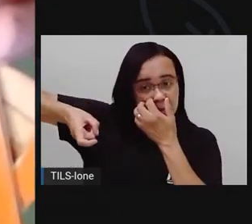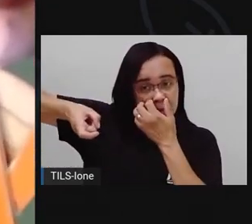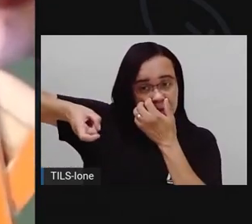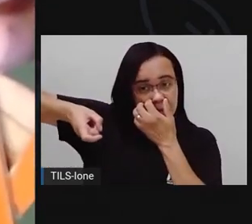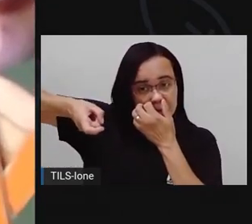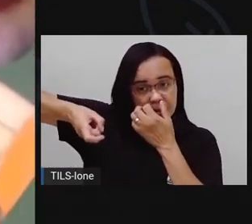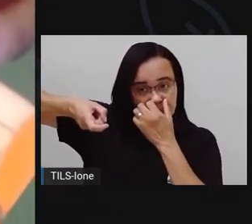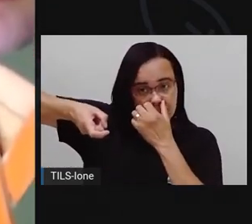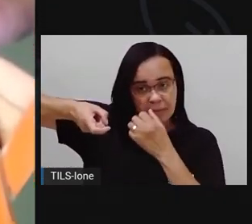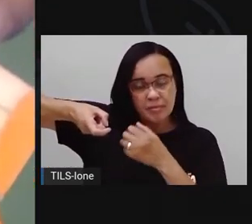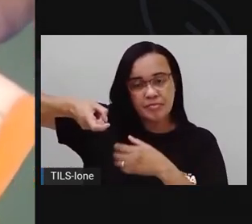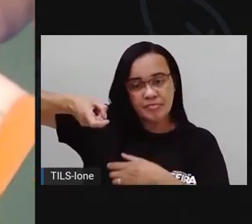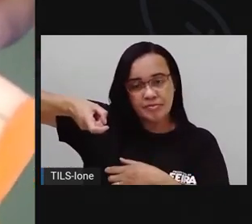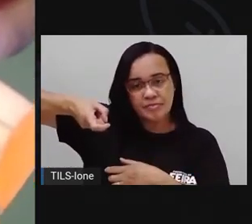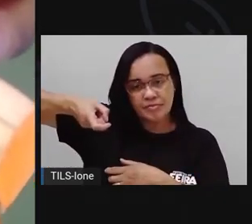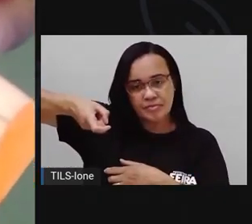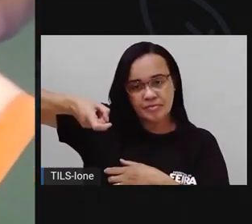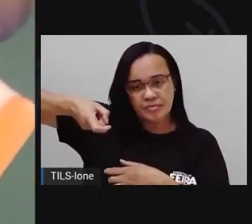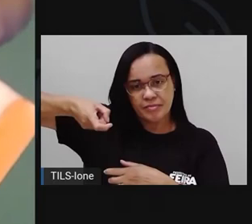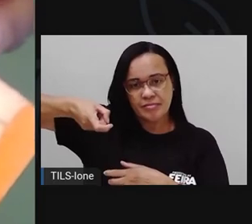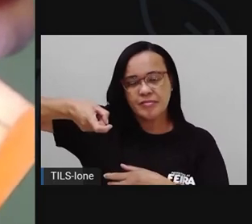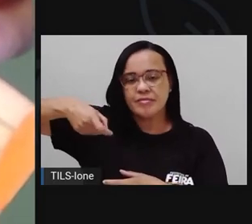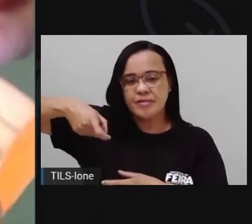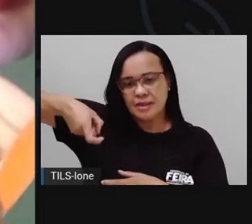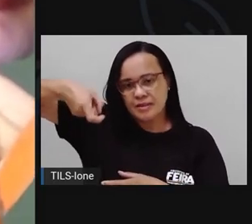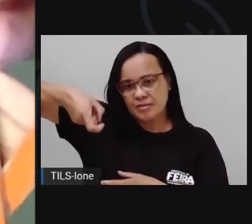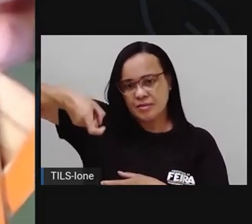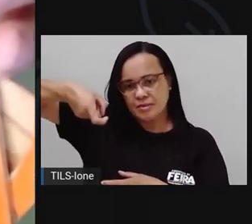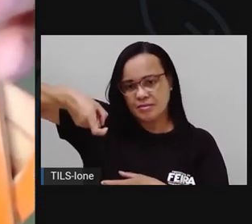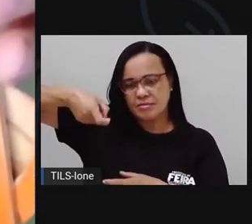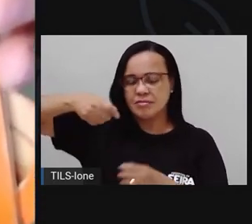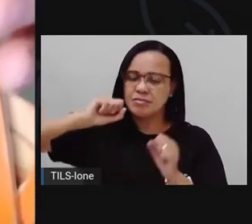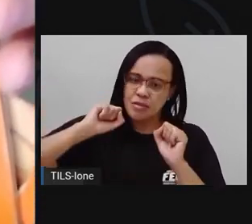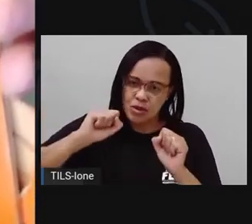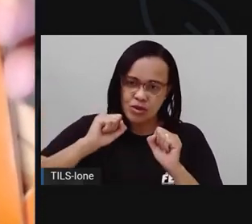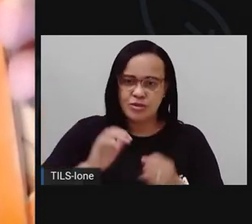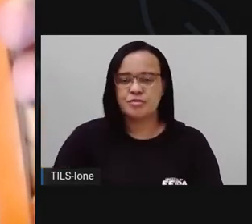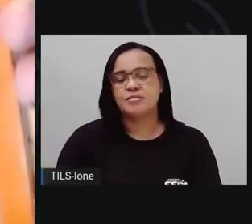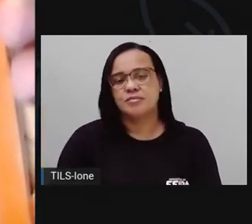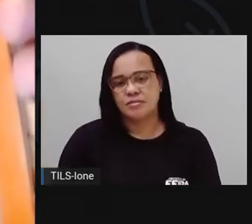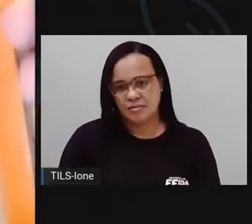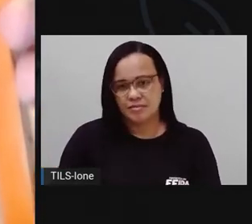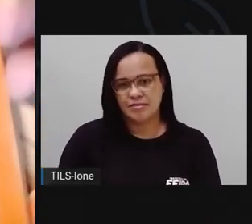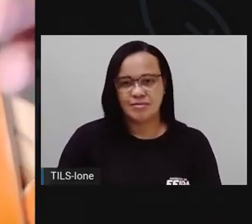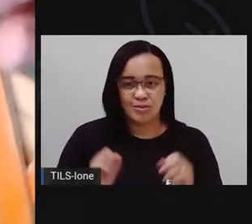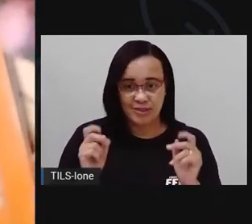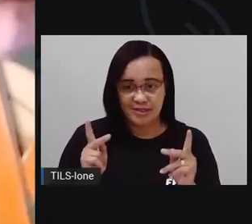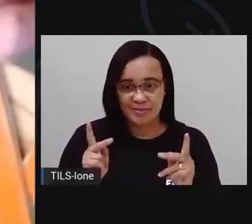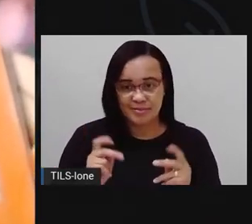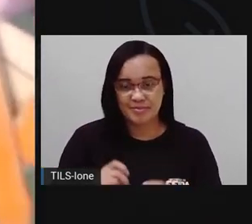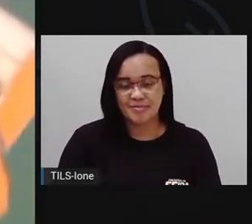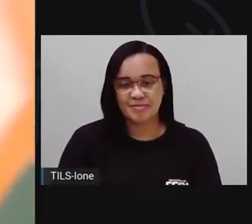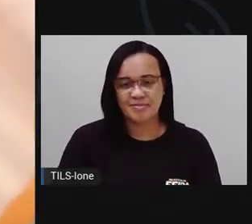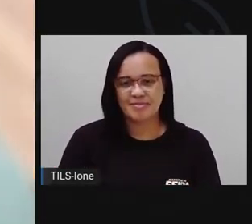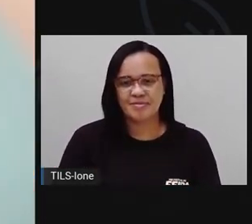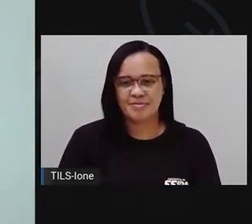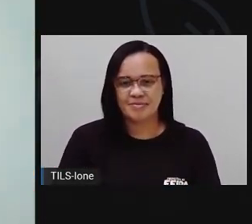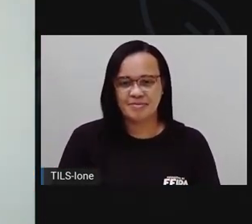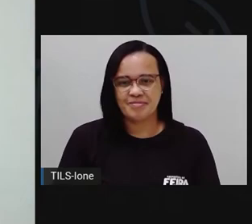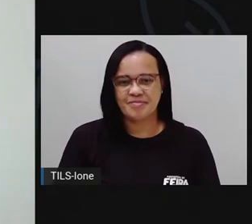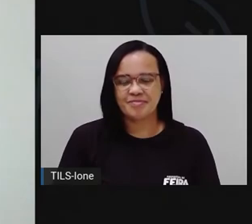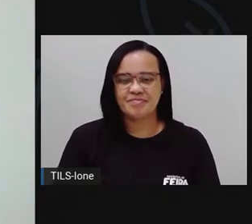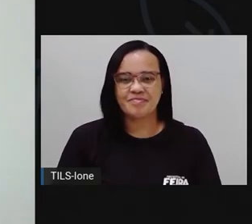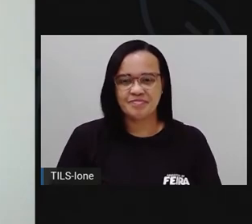barbante e aí a sua casa vai ficar pendurada. Tá joia? Pronto. Então